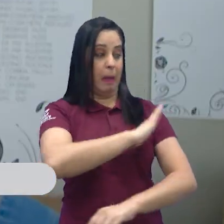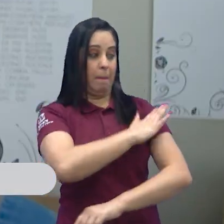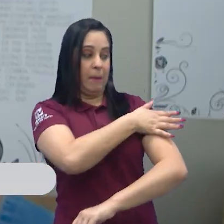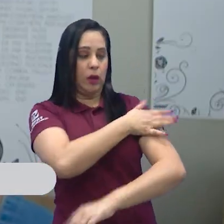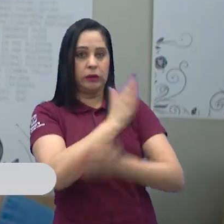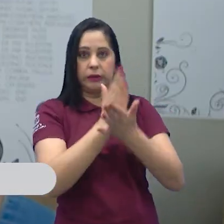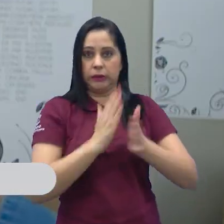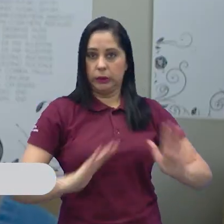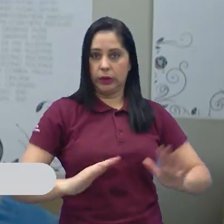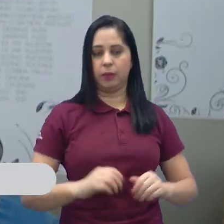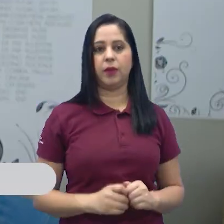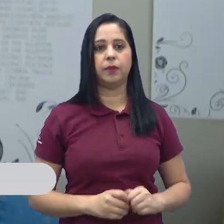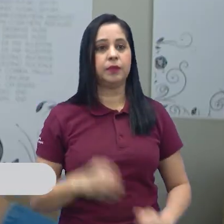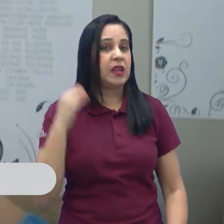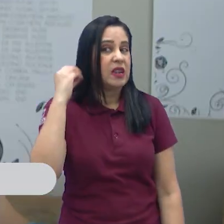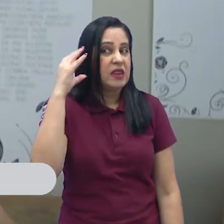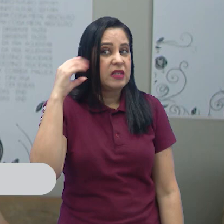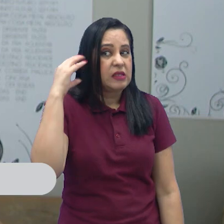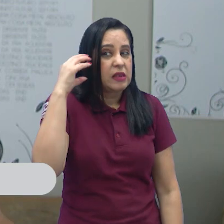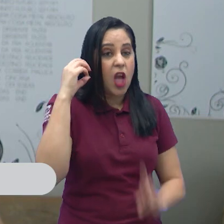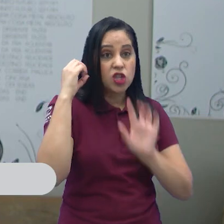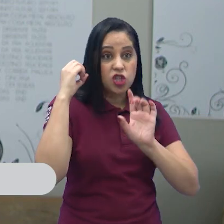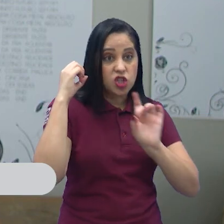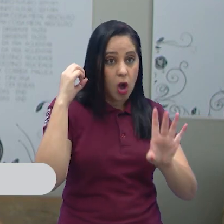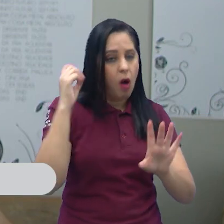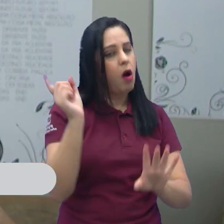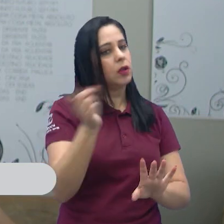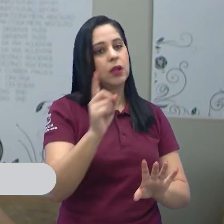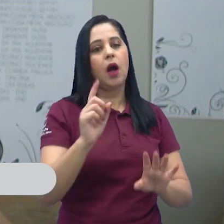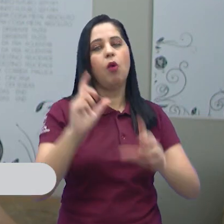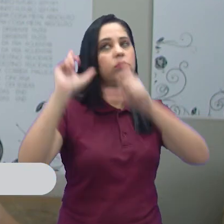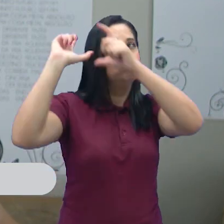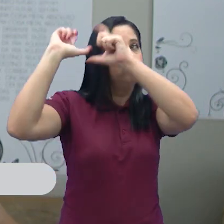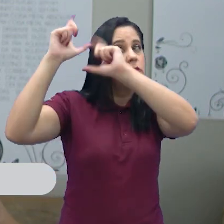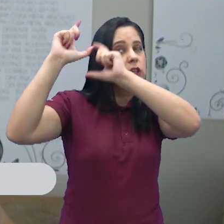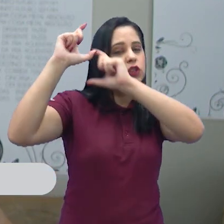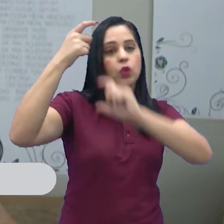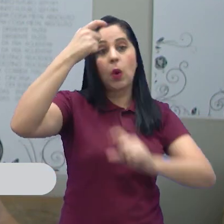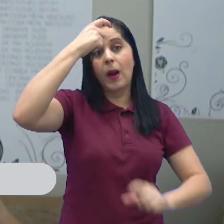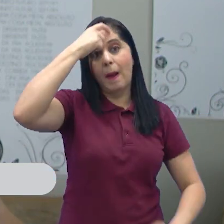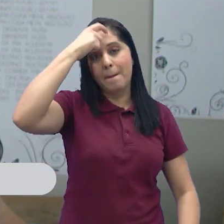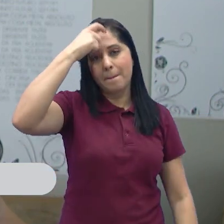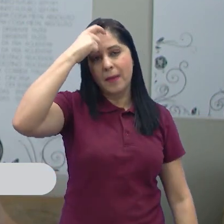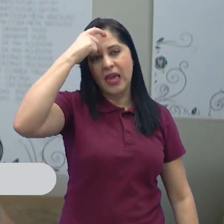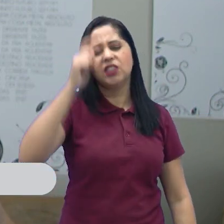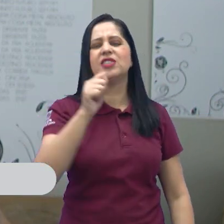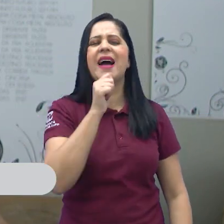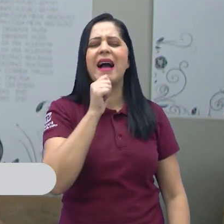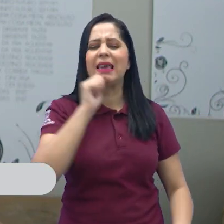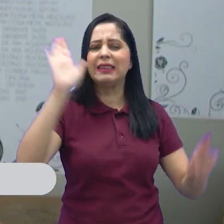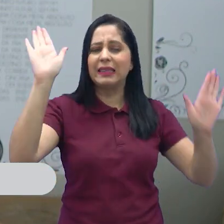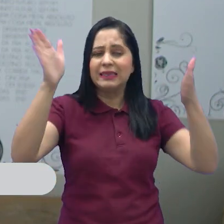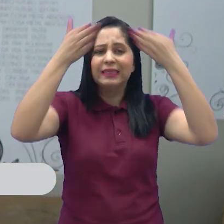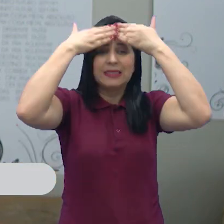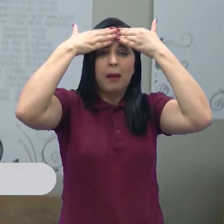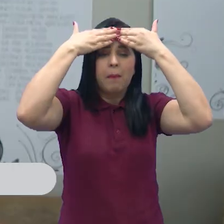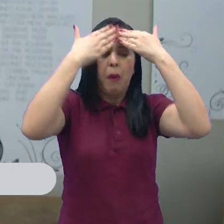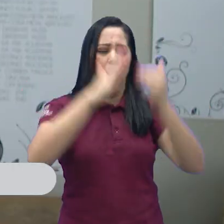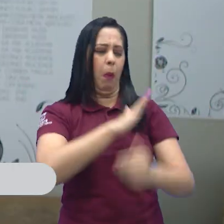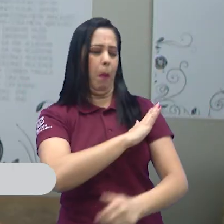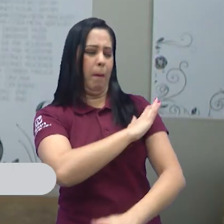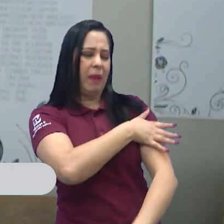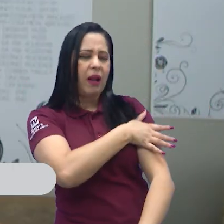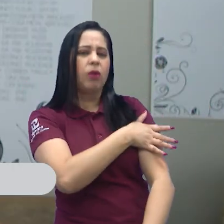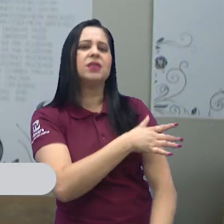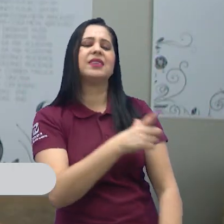a esquizofrenia, né, mas o transtorno mental em si, né, ainda tem muito tabu, muito preconceito